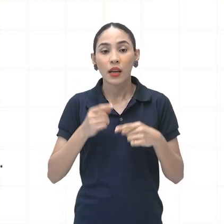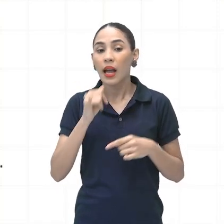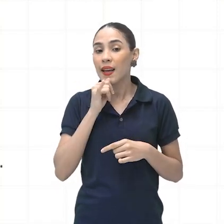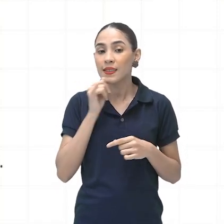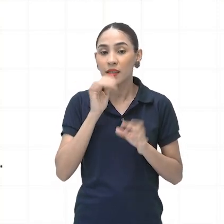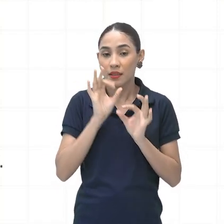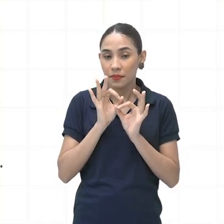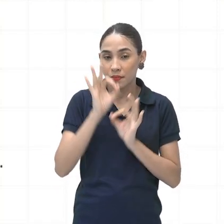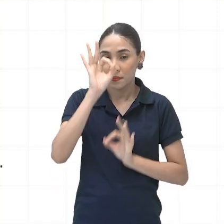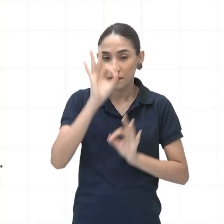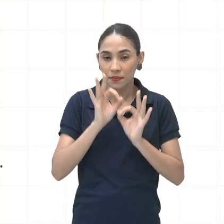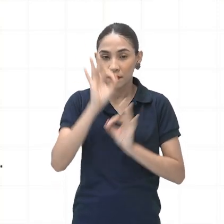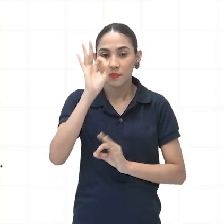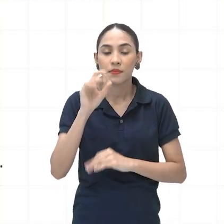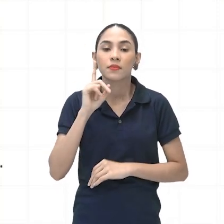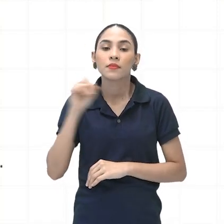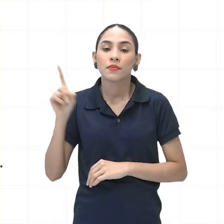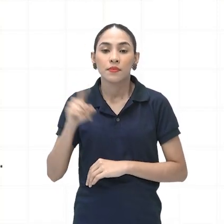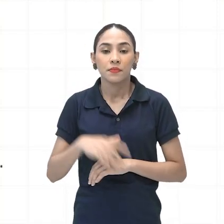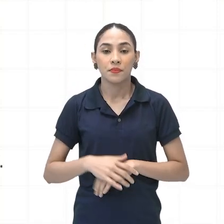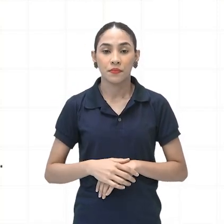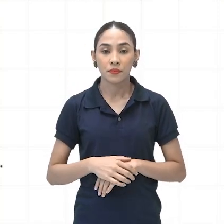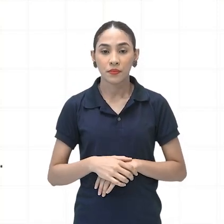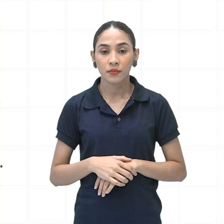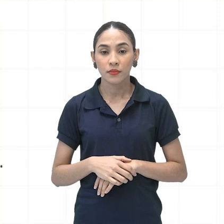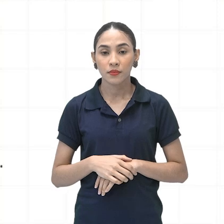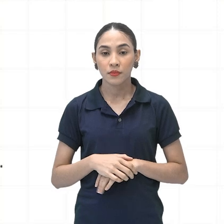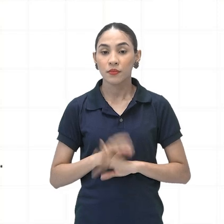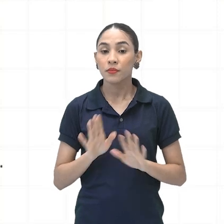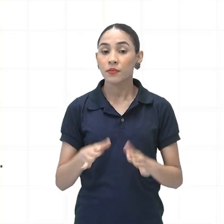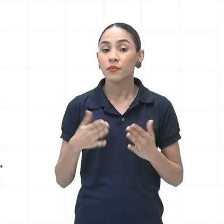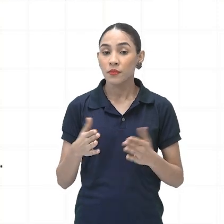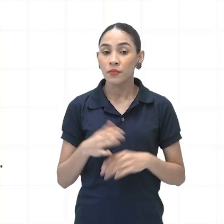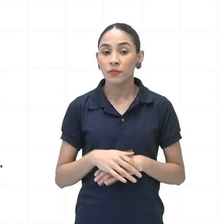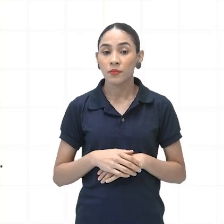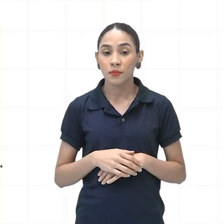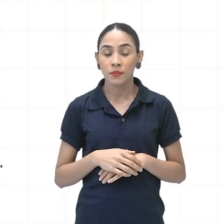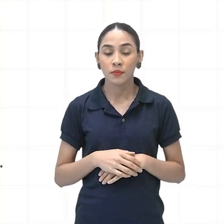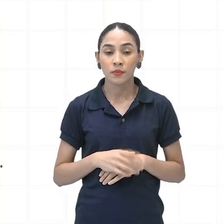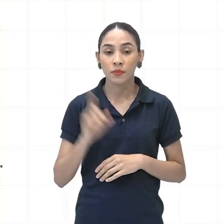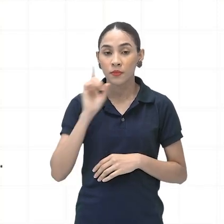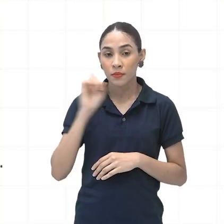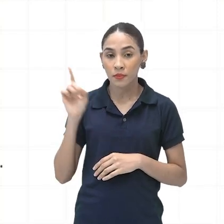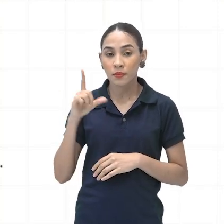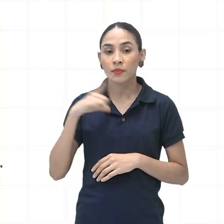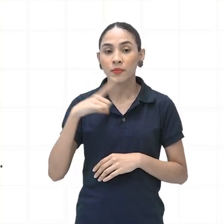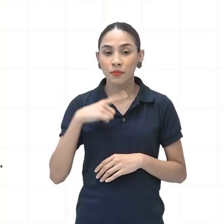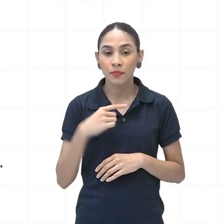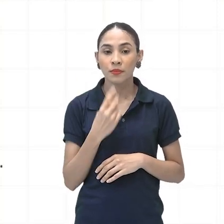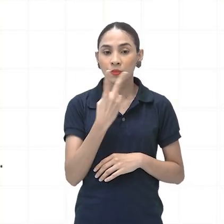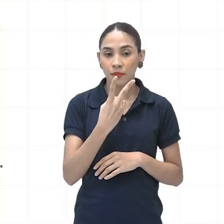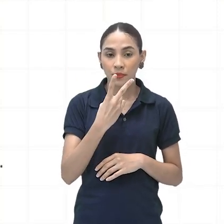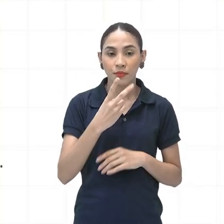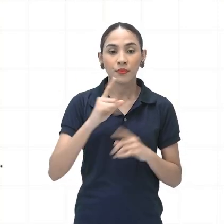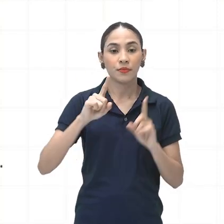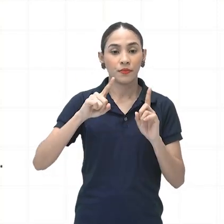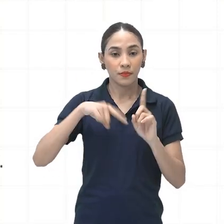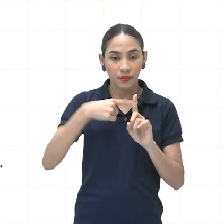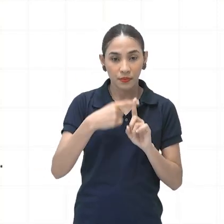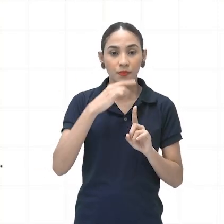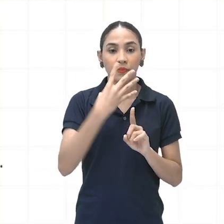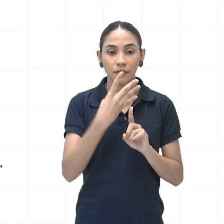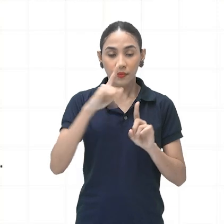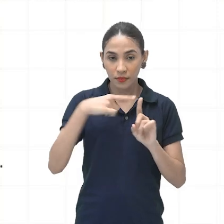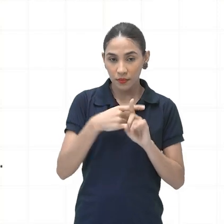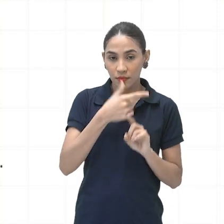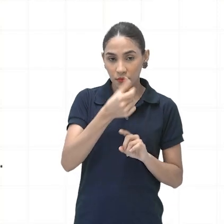esse pedaço aqui e esse pedaço aqui. Então, aqui tem 2, 4, 6,